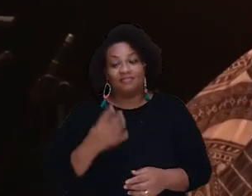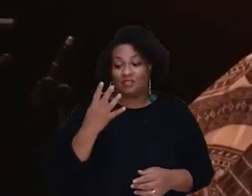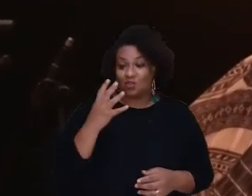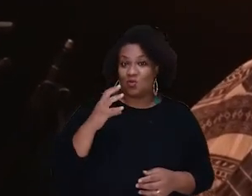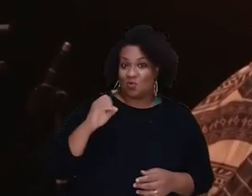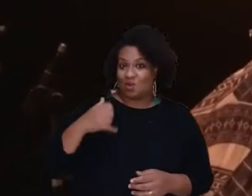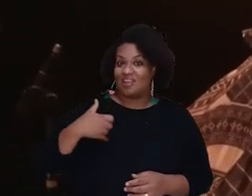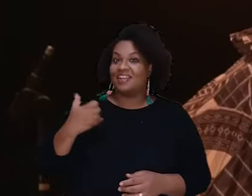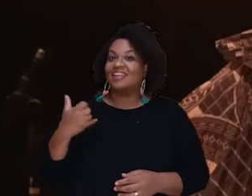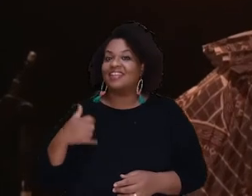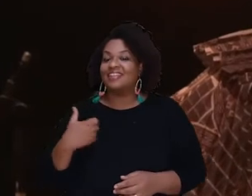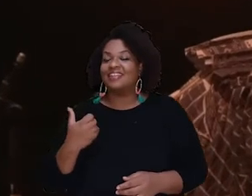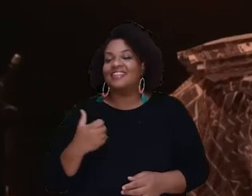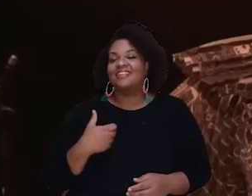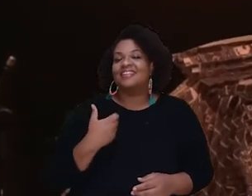40